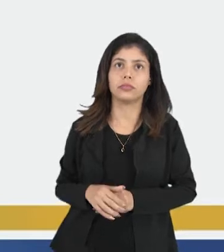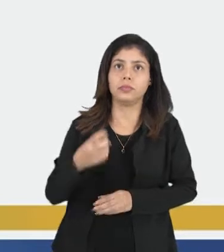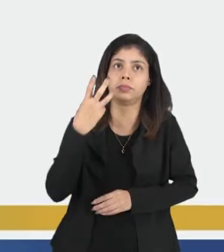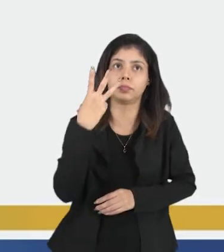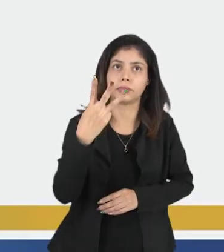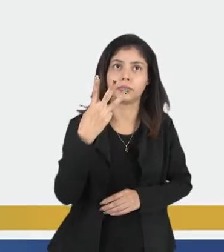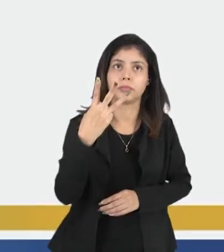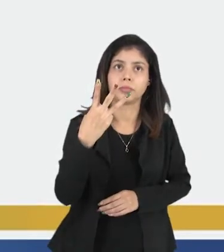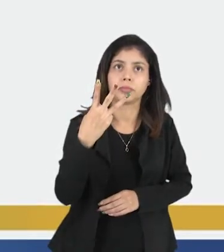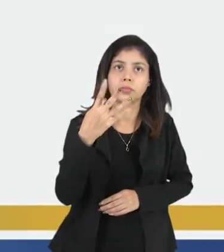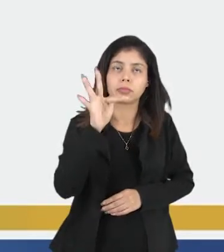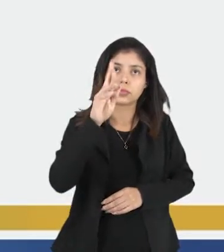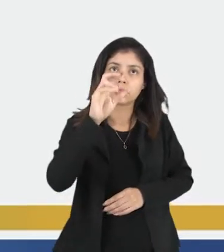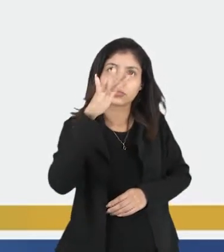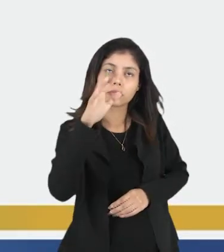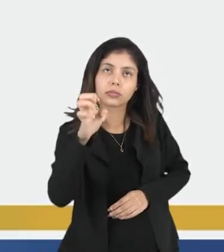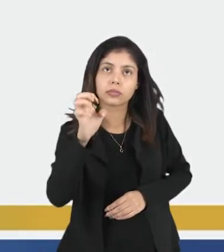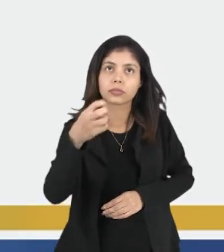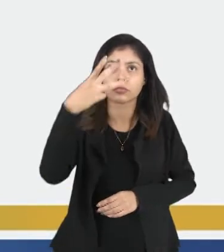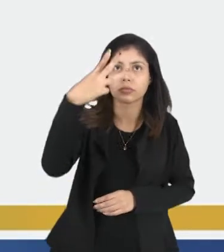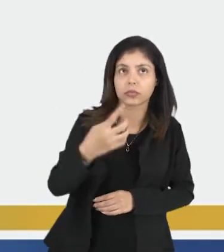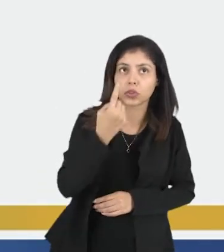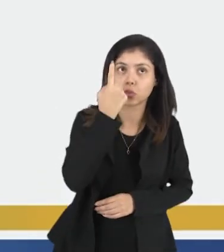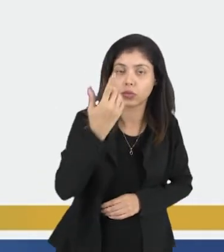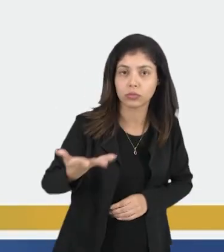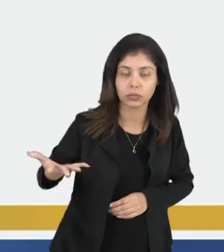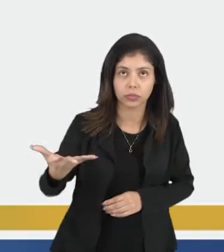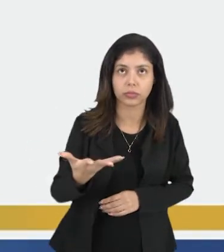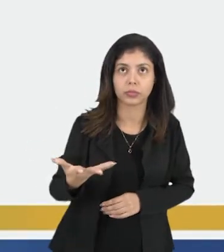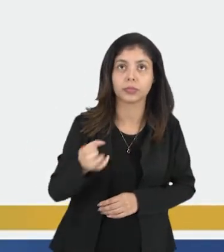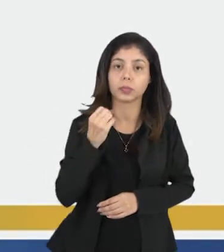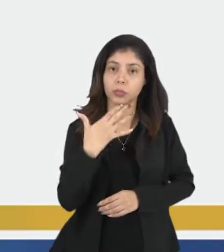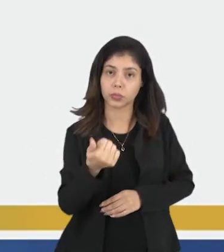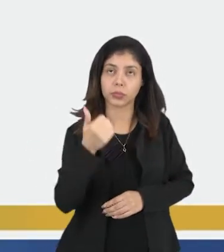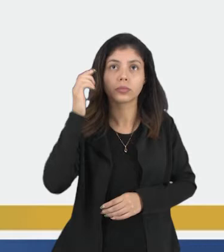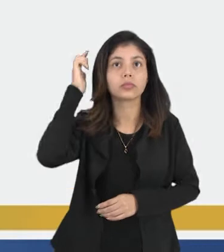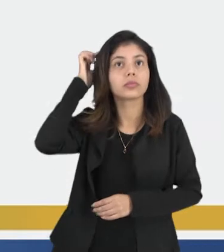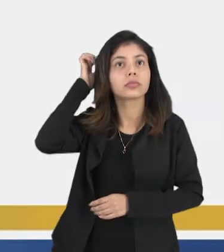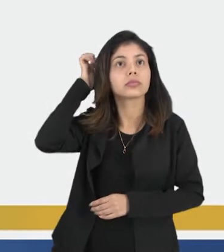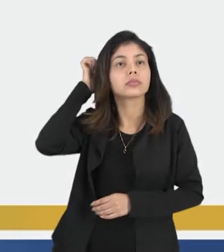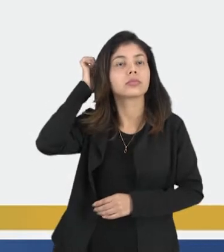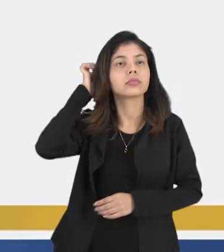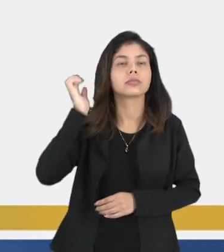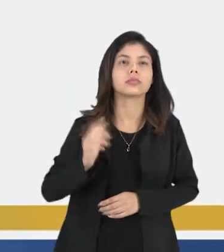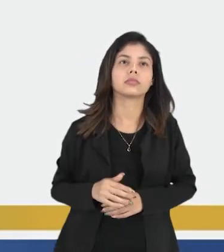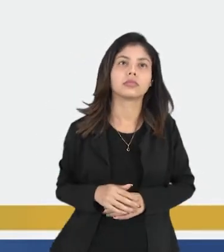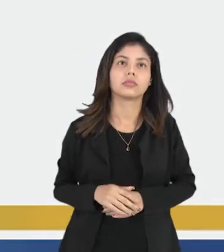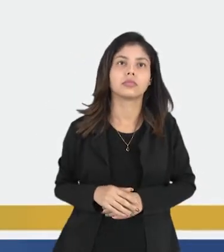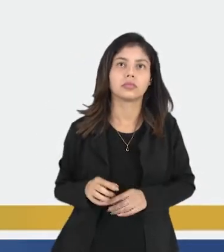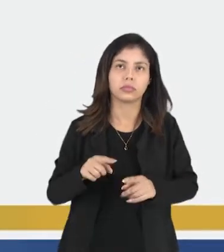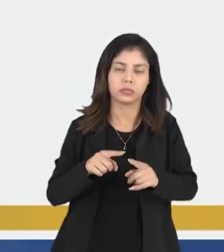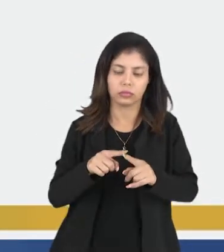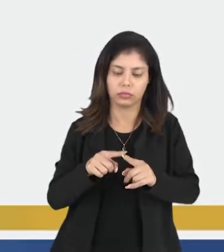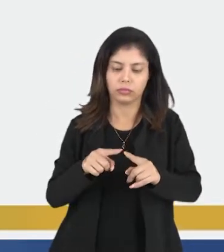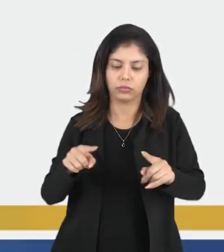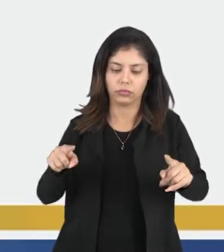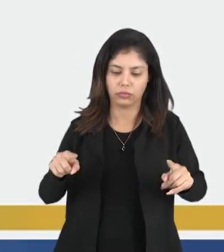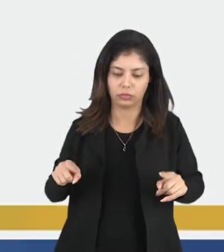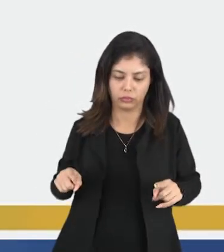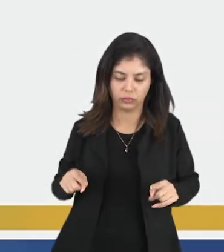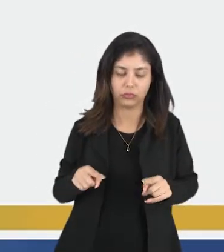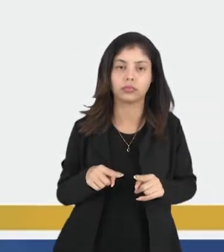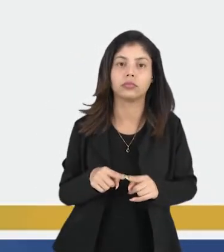três faces laterais e uma Face da base tudo bem E a pirâmide quadrangular